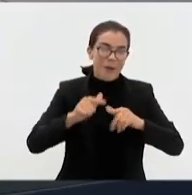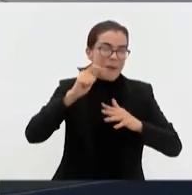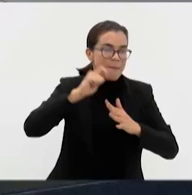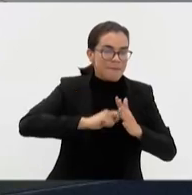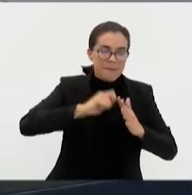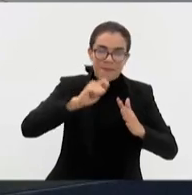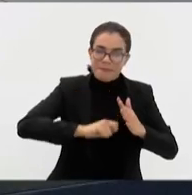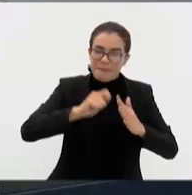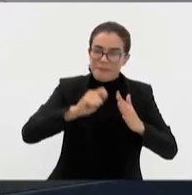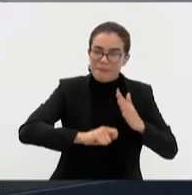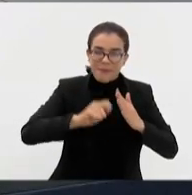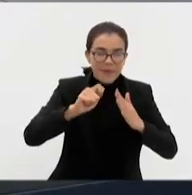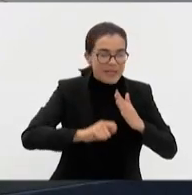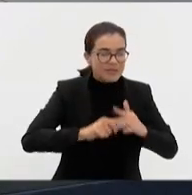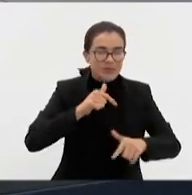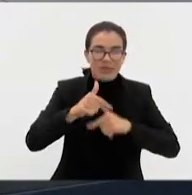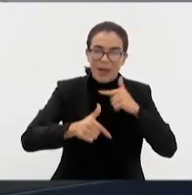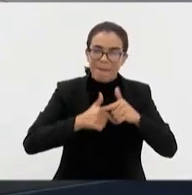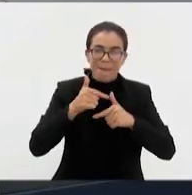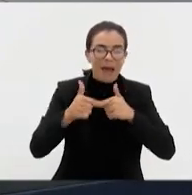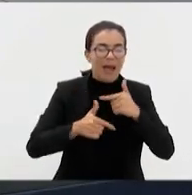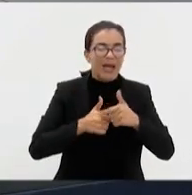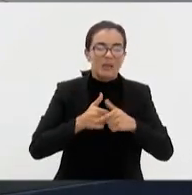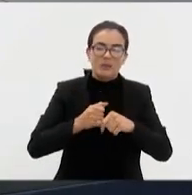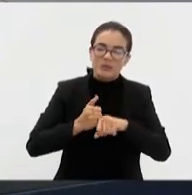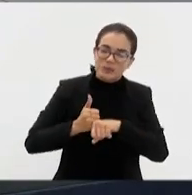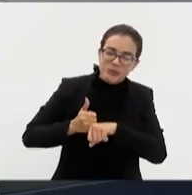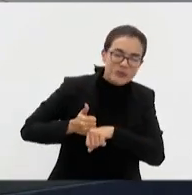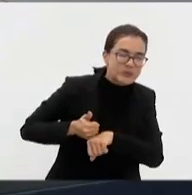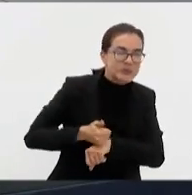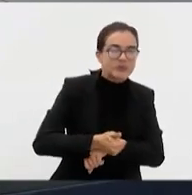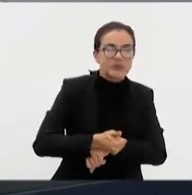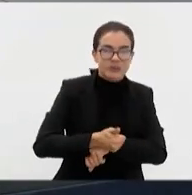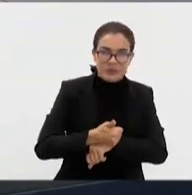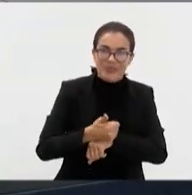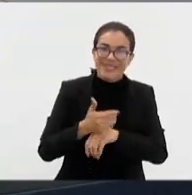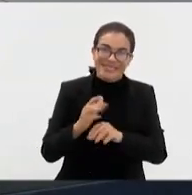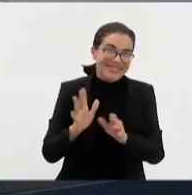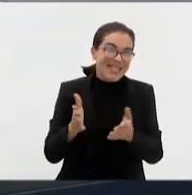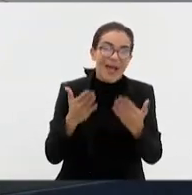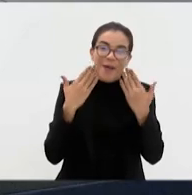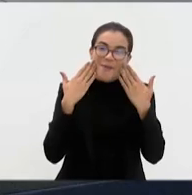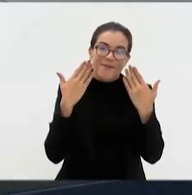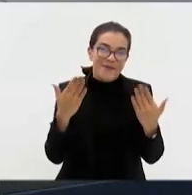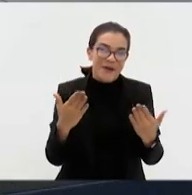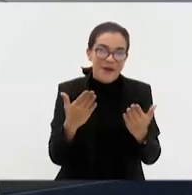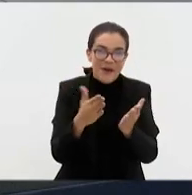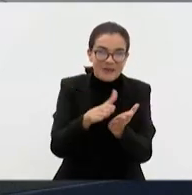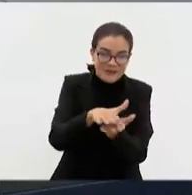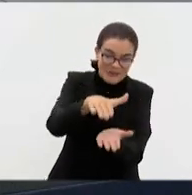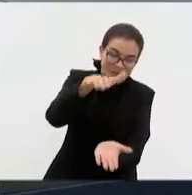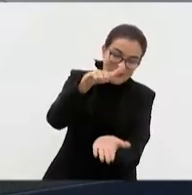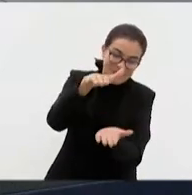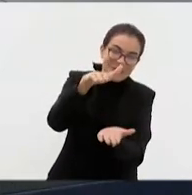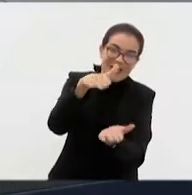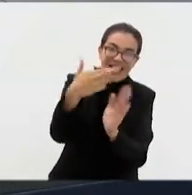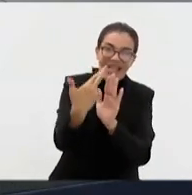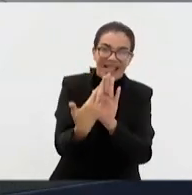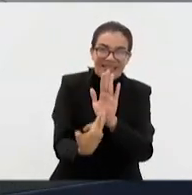meses de um trabalho extenso, está expresso, né, no tamanho e formato do nosso